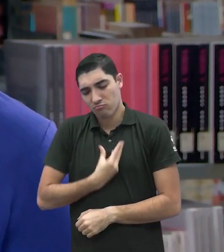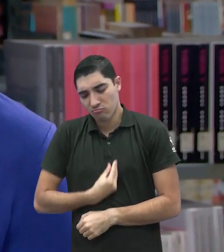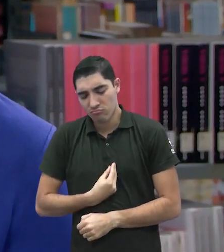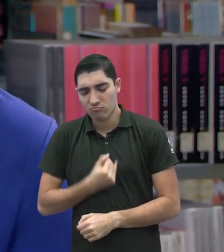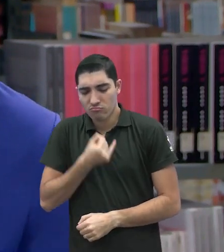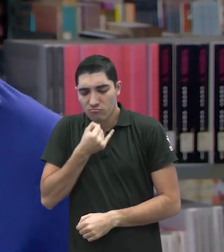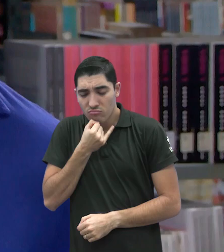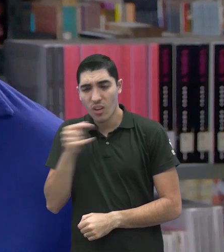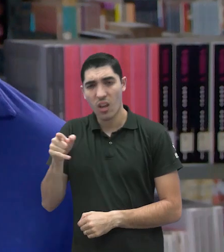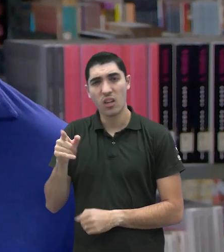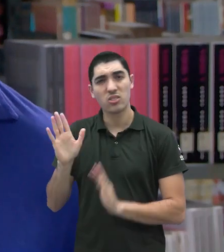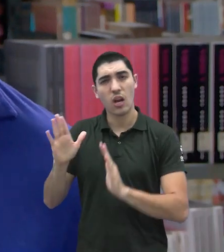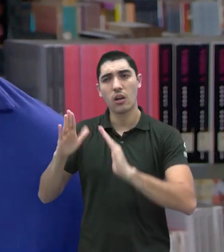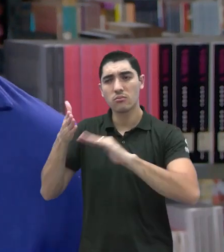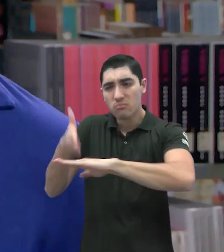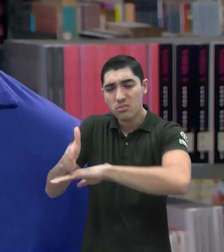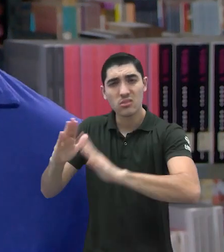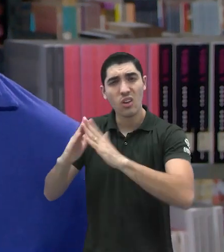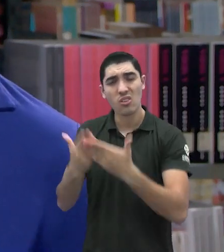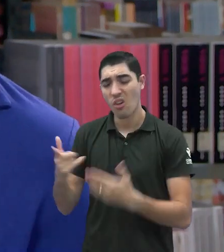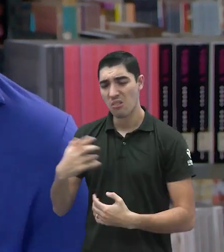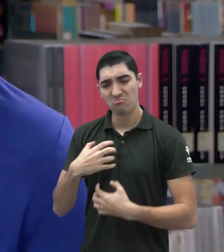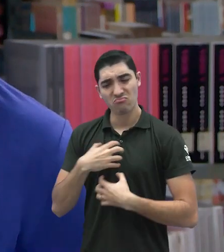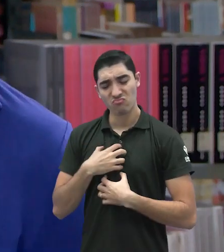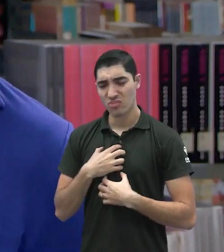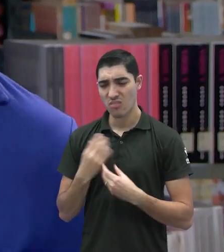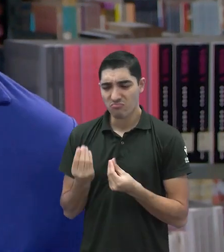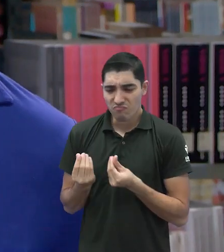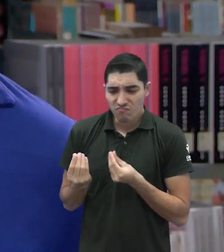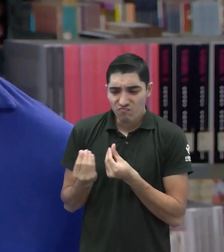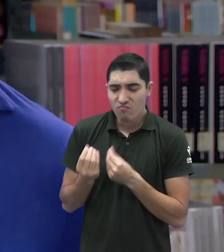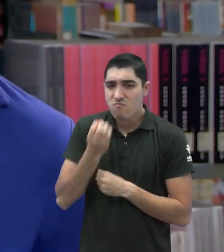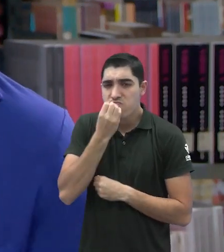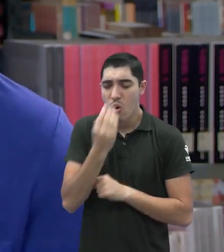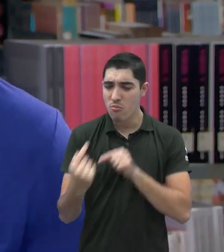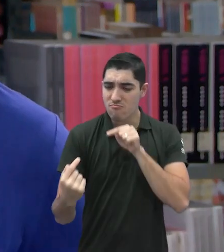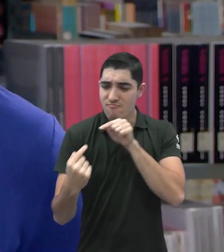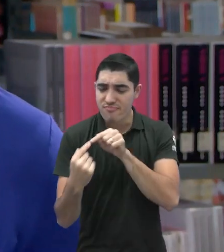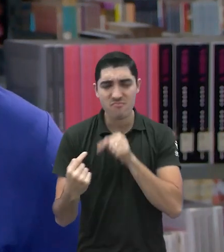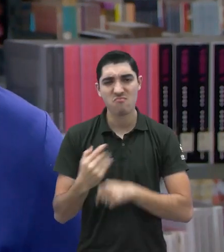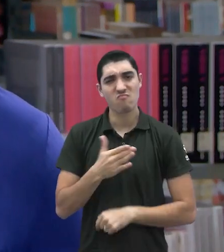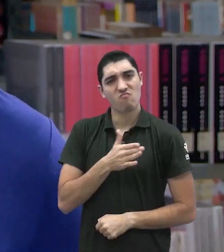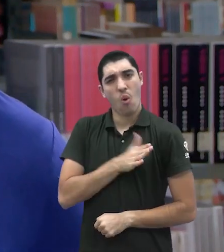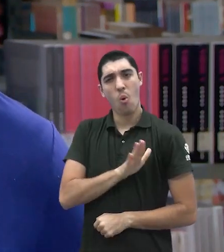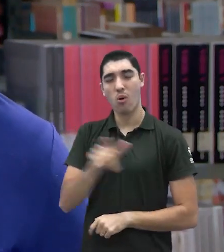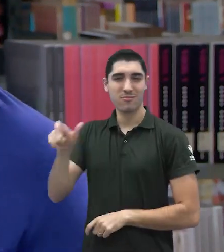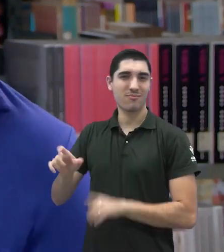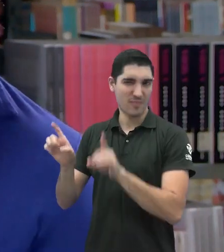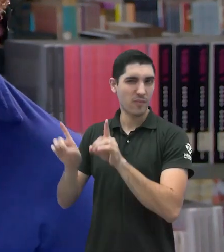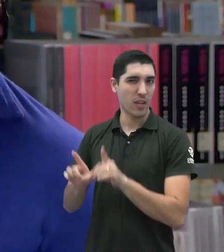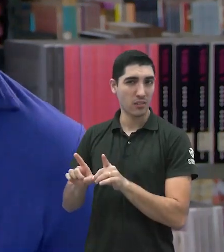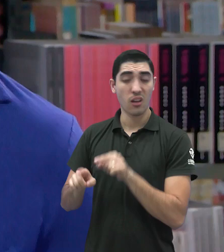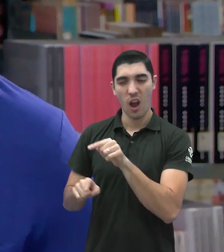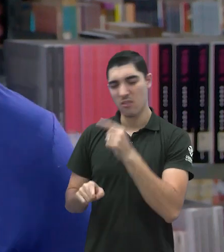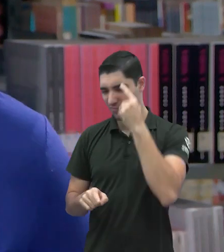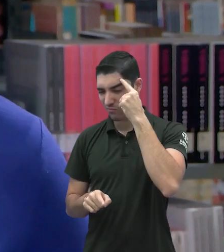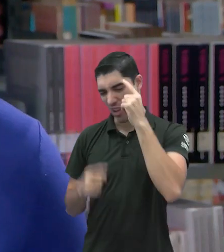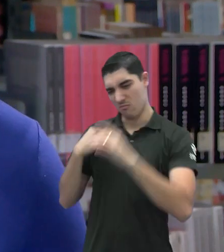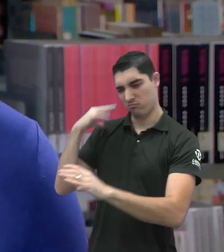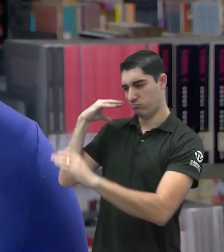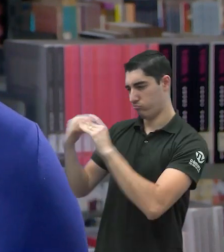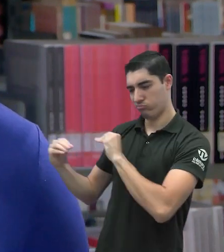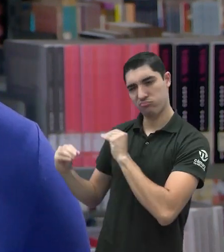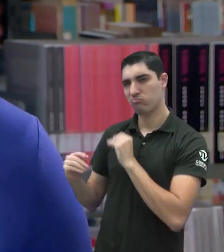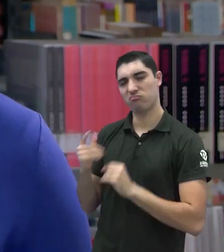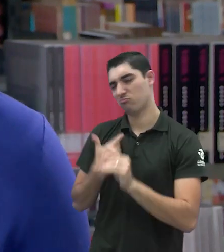na escola. Às vezes ele vai para a escola, ele não se sente adequado, ele não se sente acolhido, então evade,